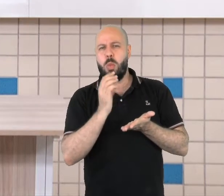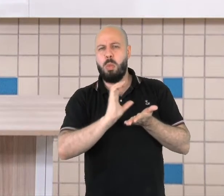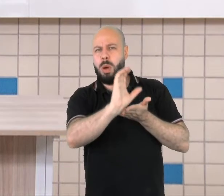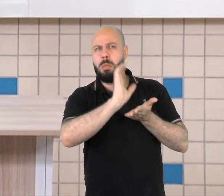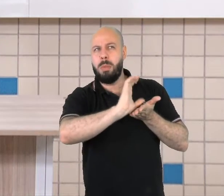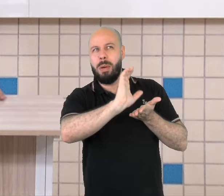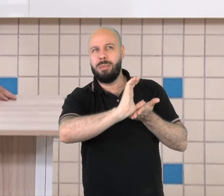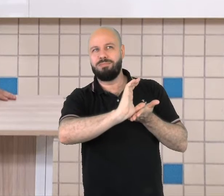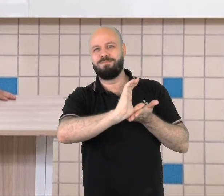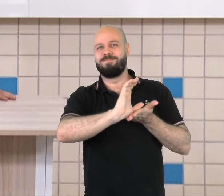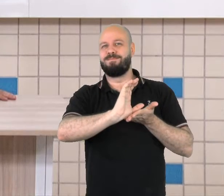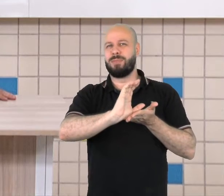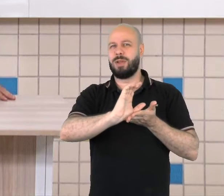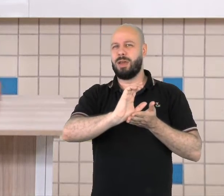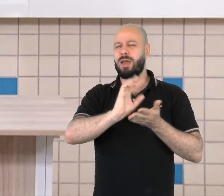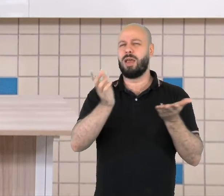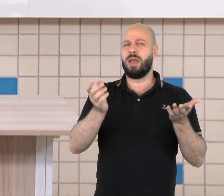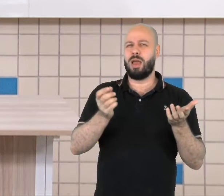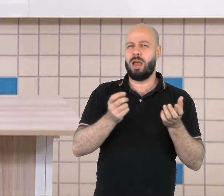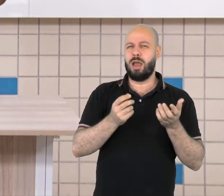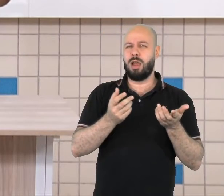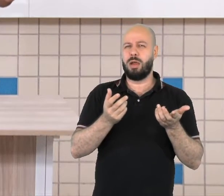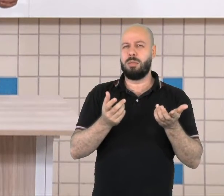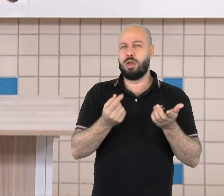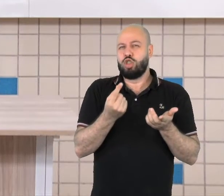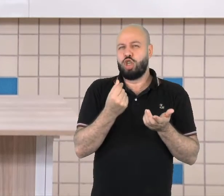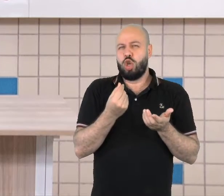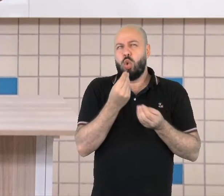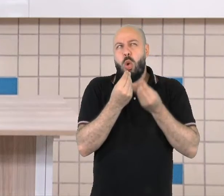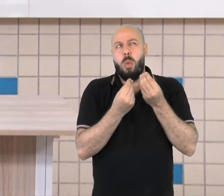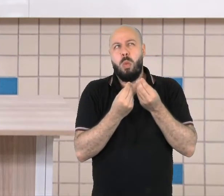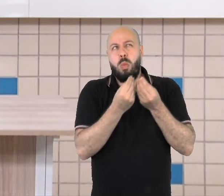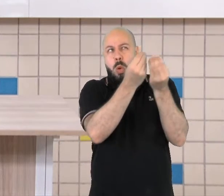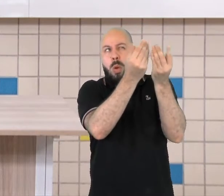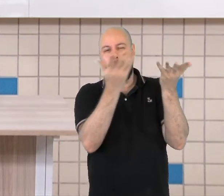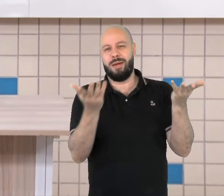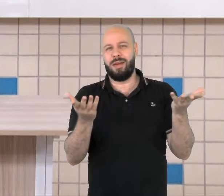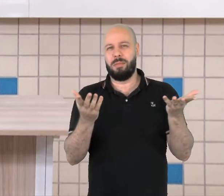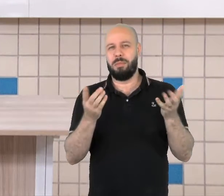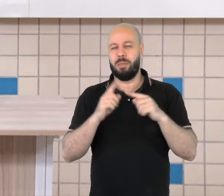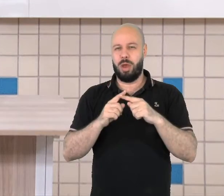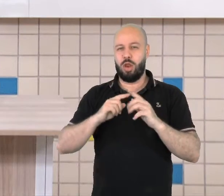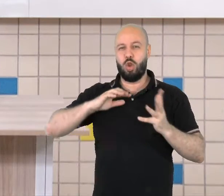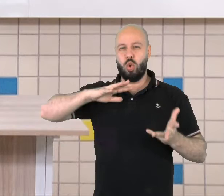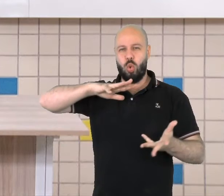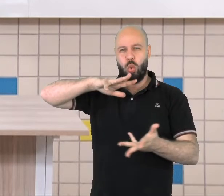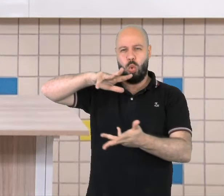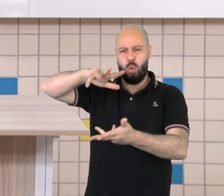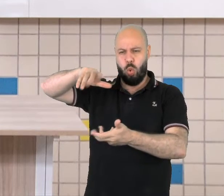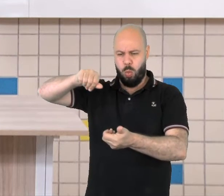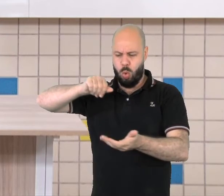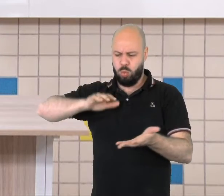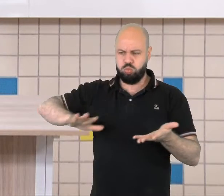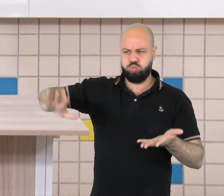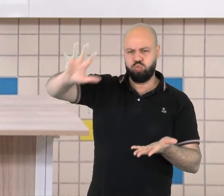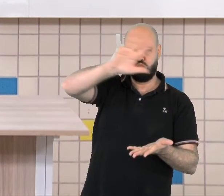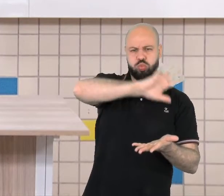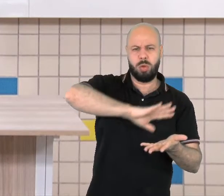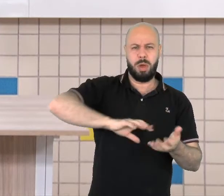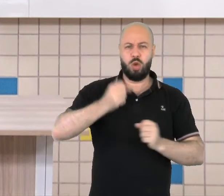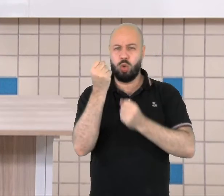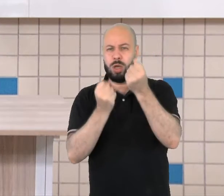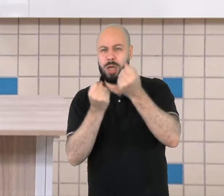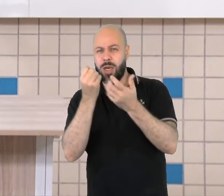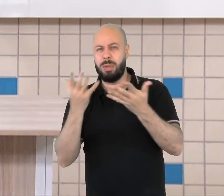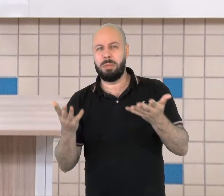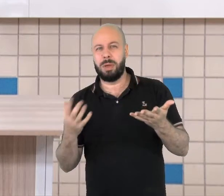e esses produtos, essa inovação no mundo, porque no mundo não existia, tá? E essa industrialização ela trouxe o quê?